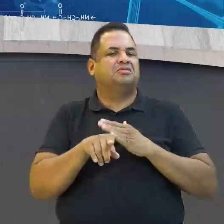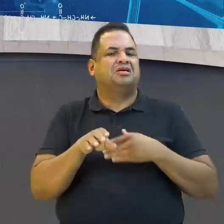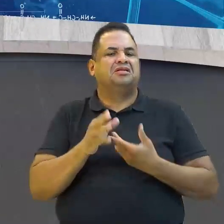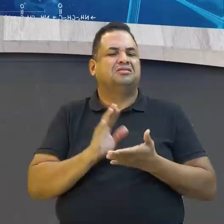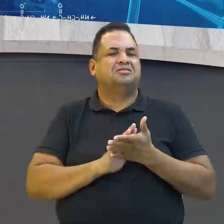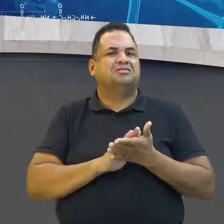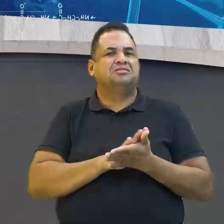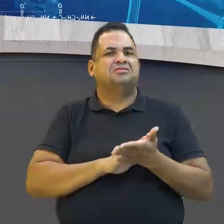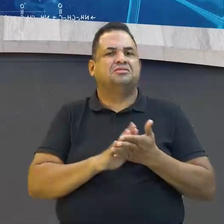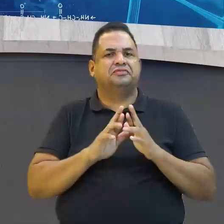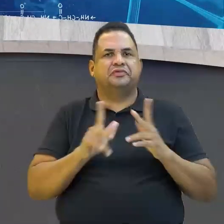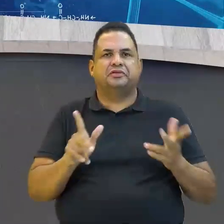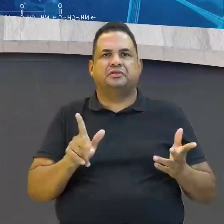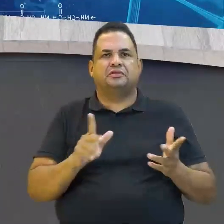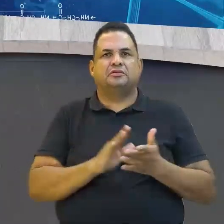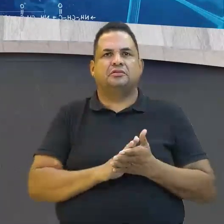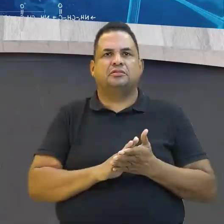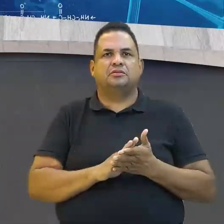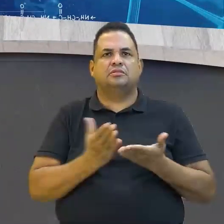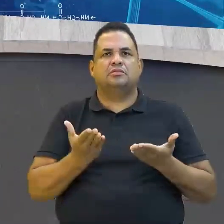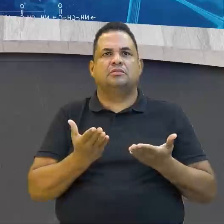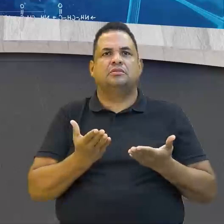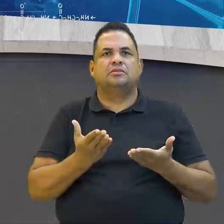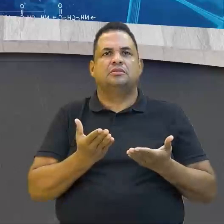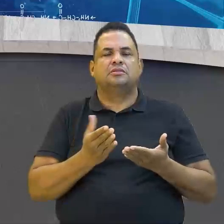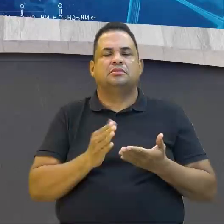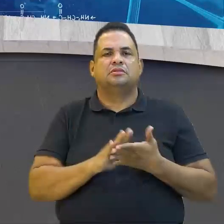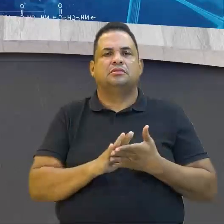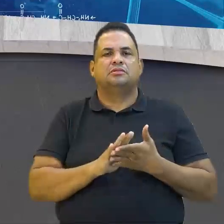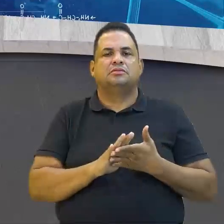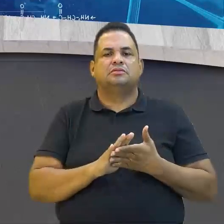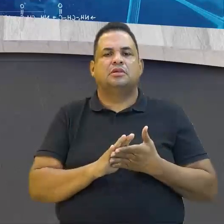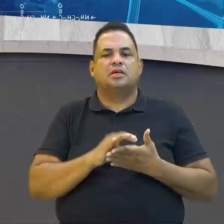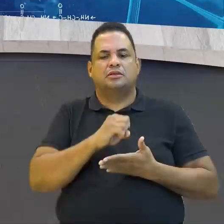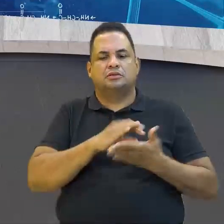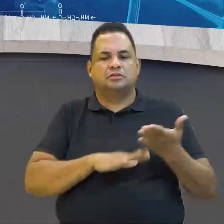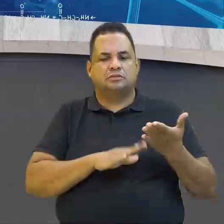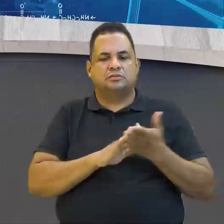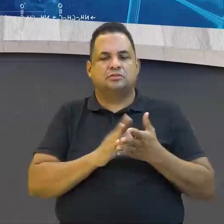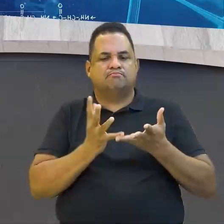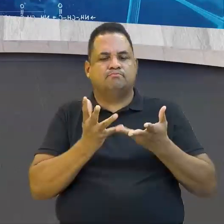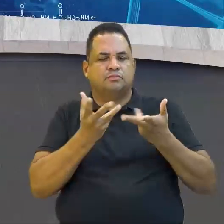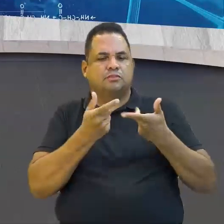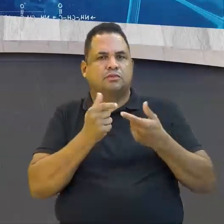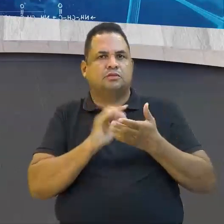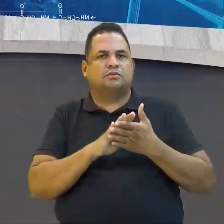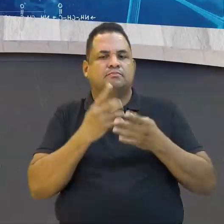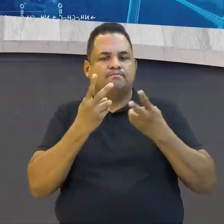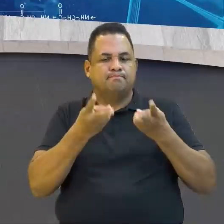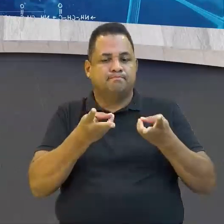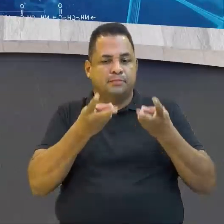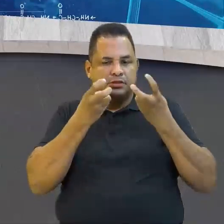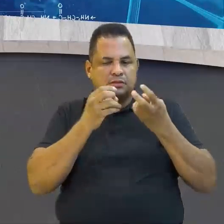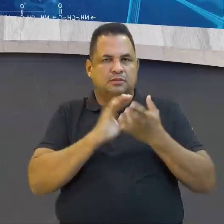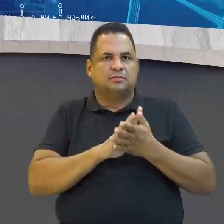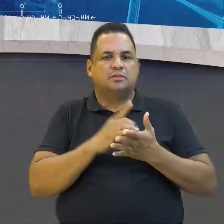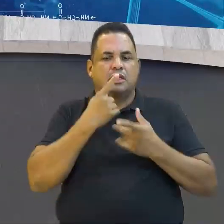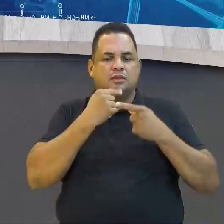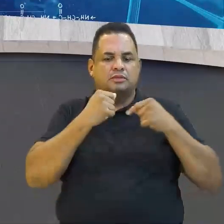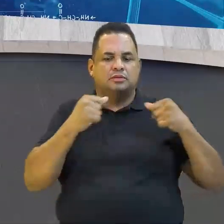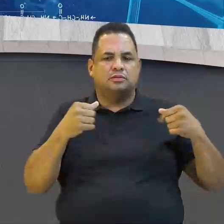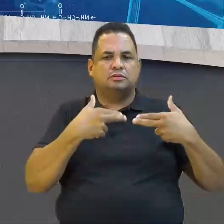questões está trabalhando na sua habilidade de identificar os sais, de observar as fórmulas